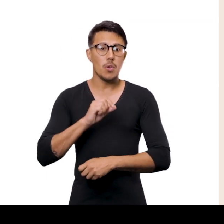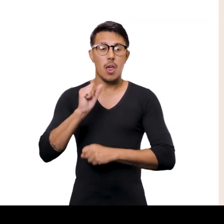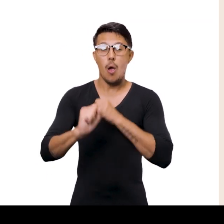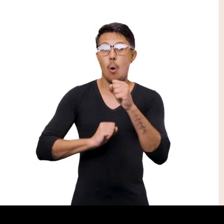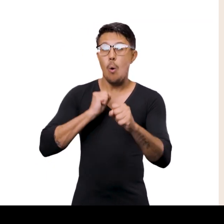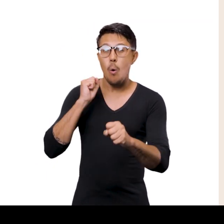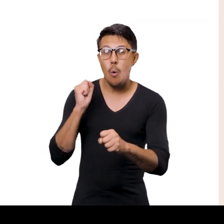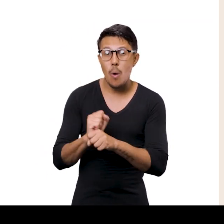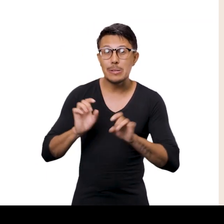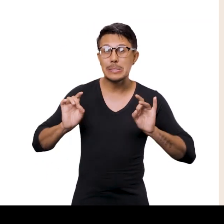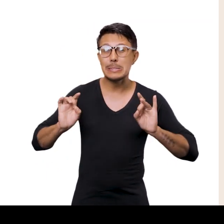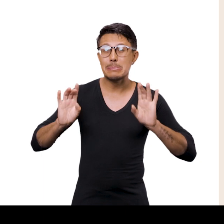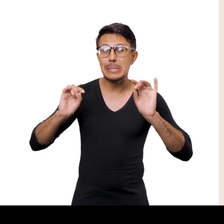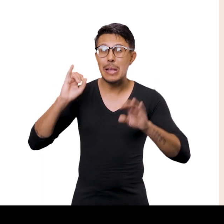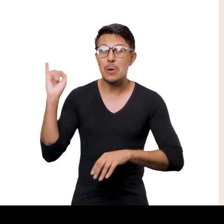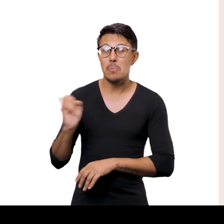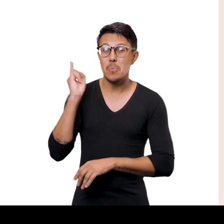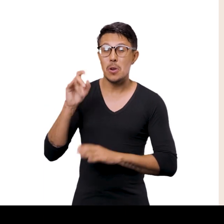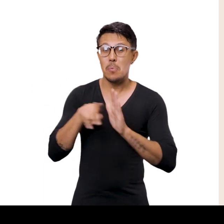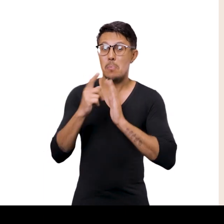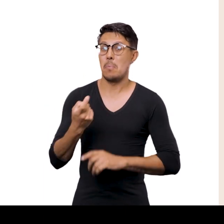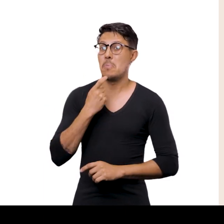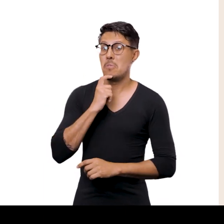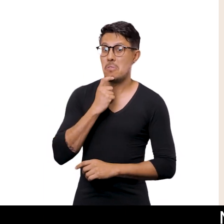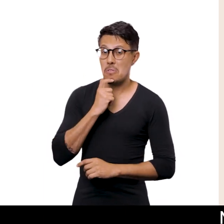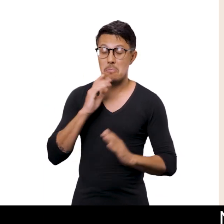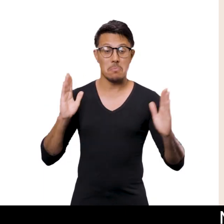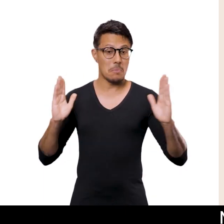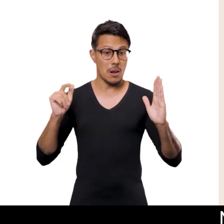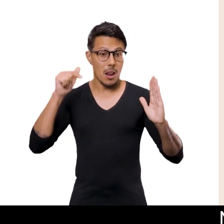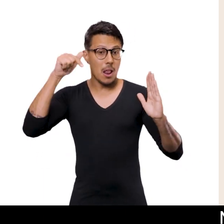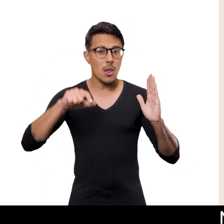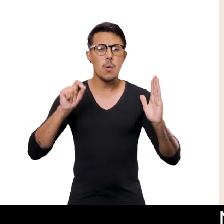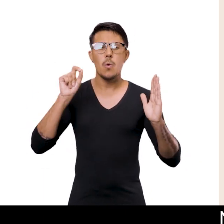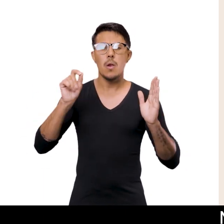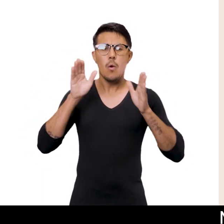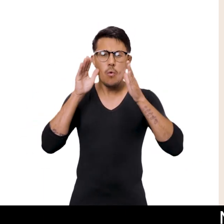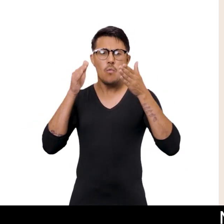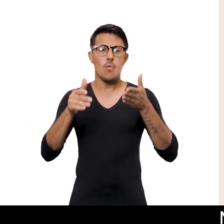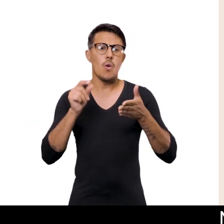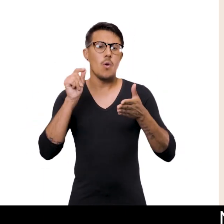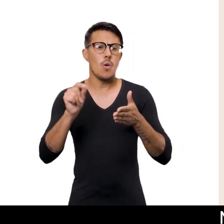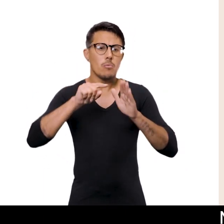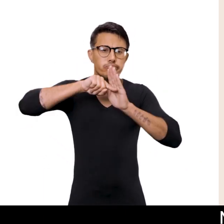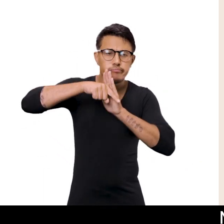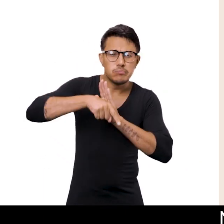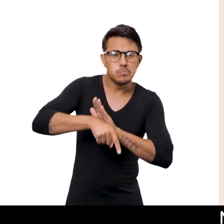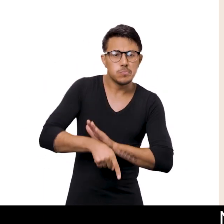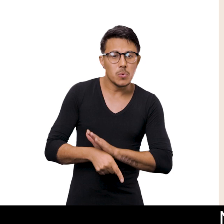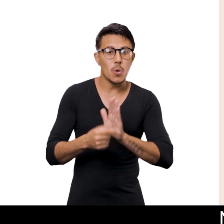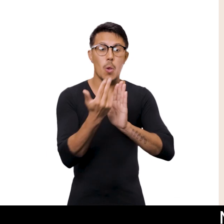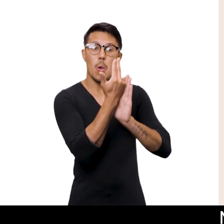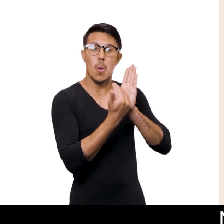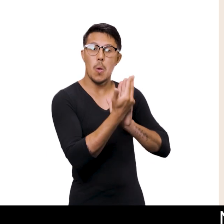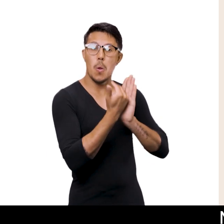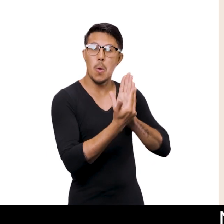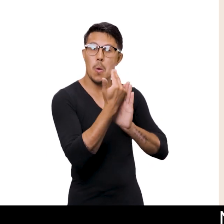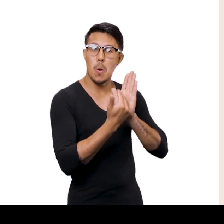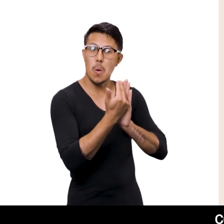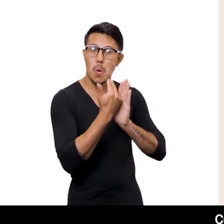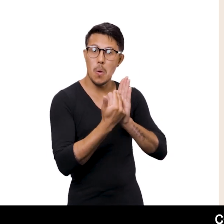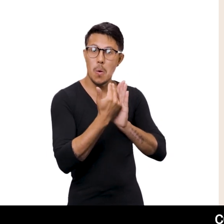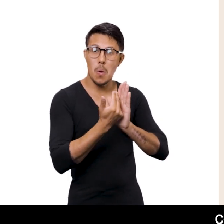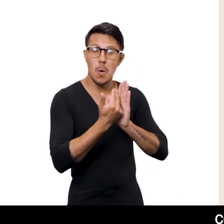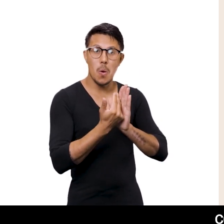1989 é um ano vital para Leonilson. Neste período, ele se dedicou com profundidade ao